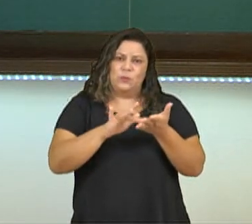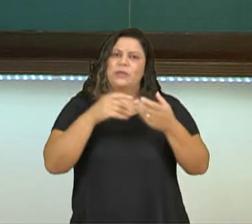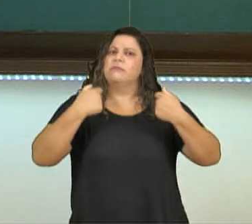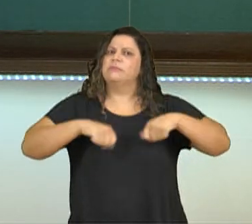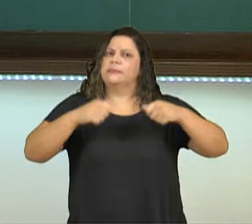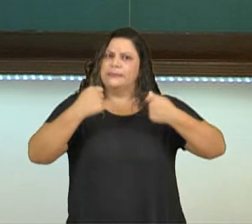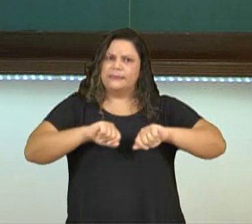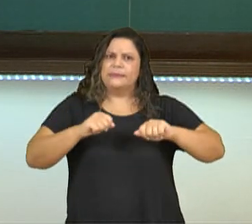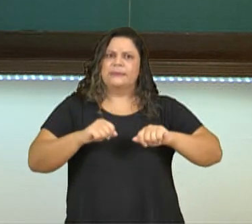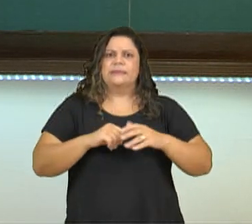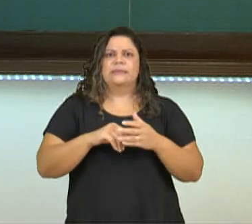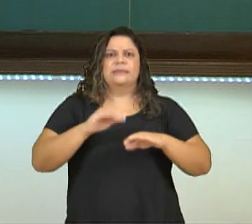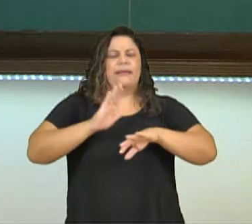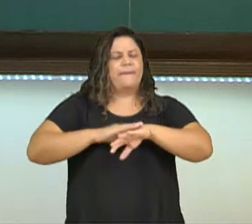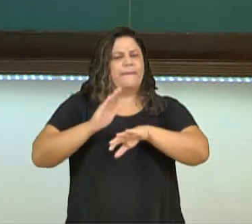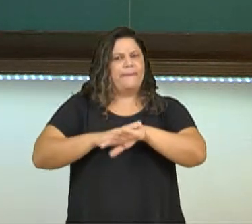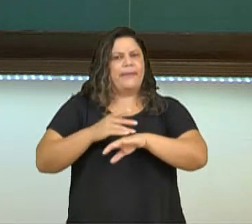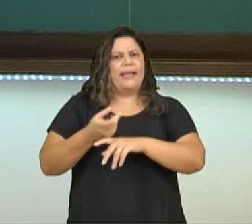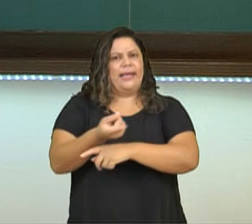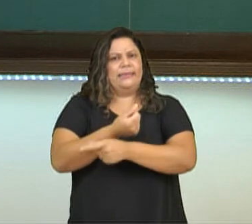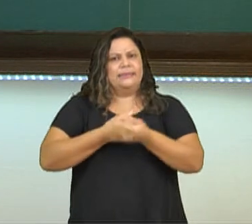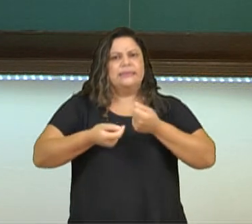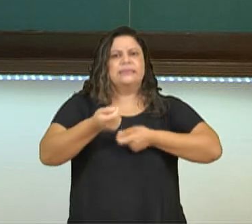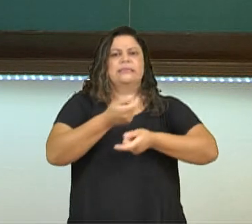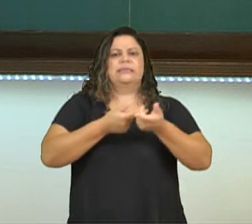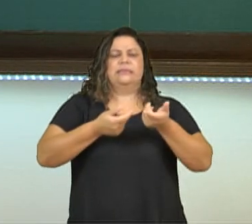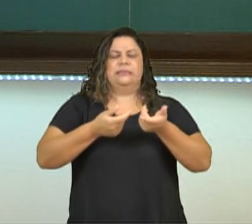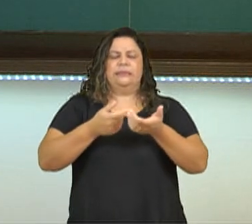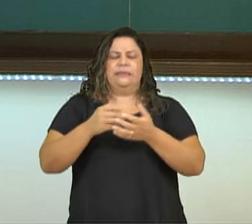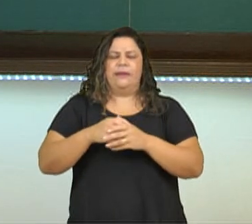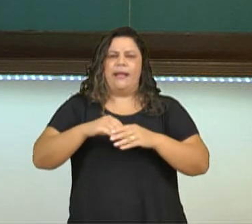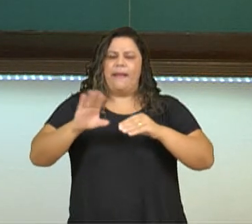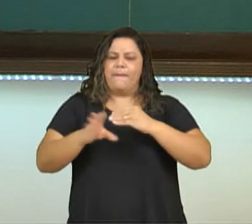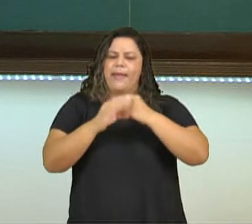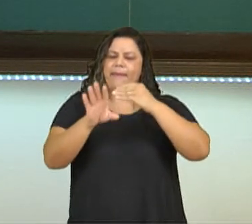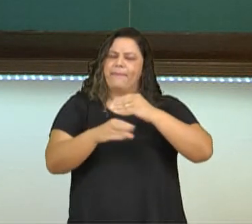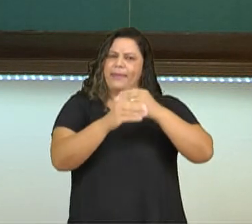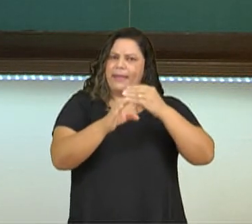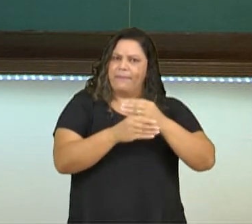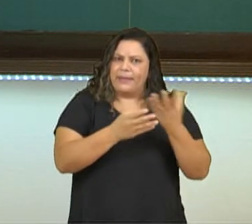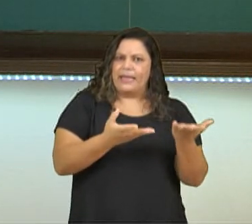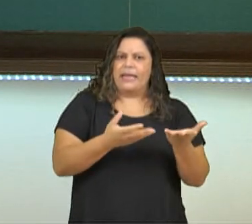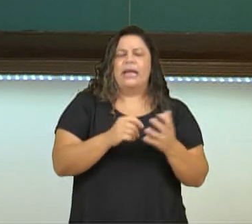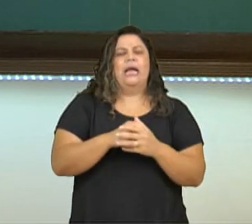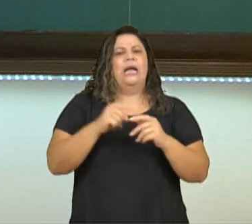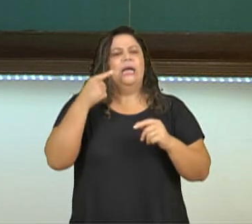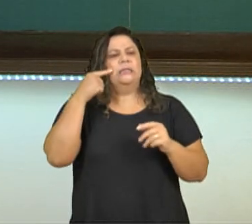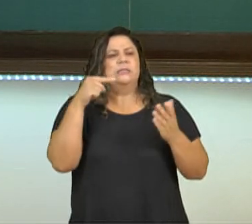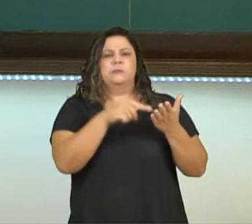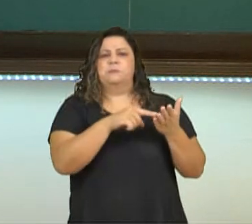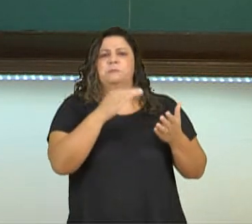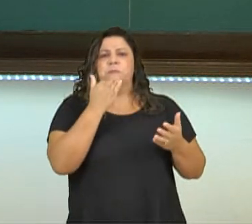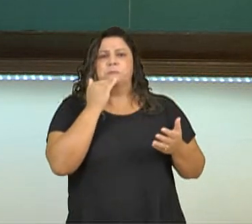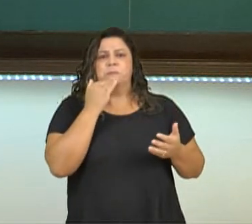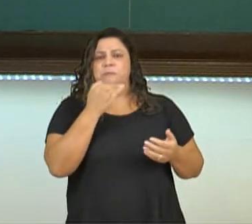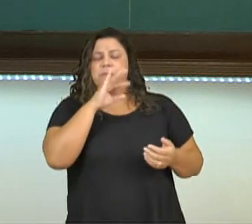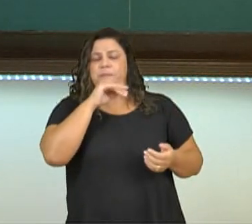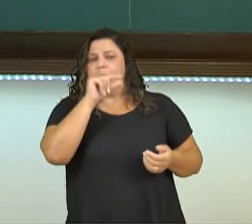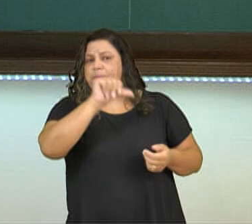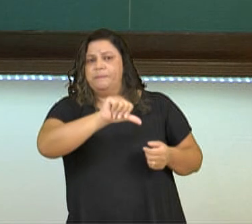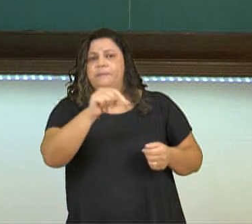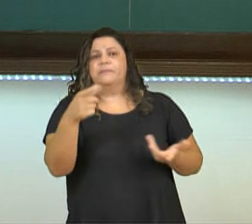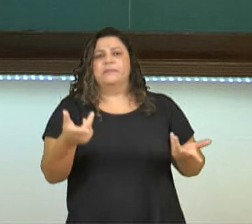de mais recursos, aonde o seu aparelho passe a se tornar obsoleto. Só que existe uma intencionalidade nisso, para que